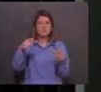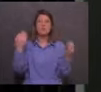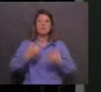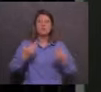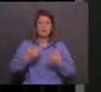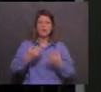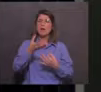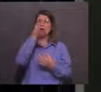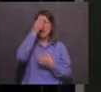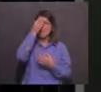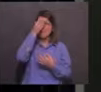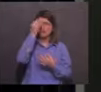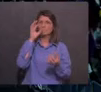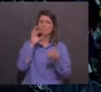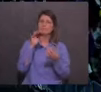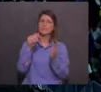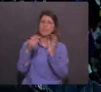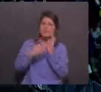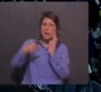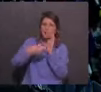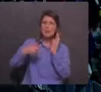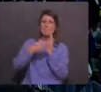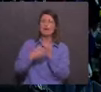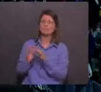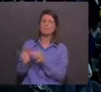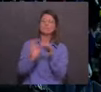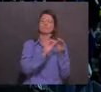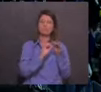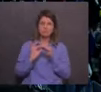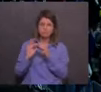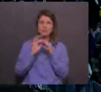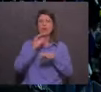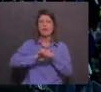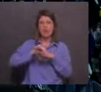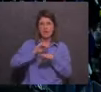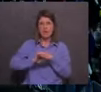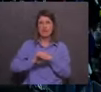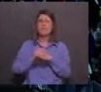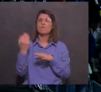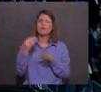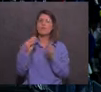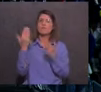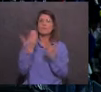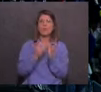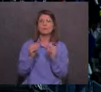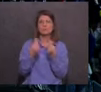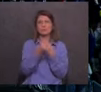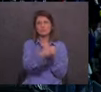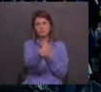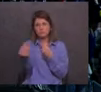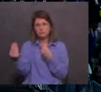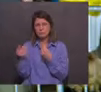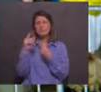dos apóstolos, à comunhão fraterna, à fração do pão e às